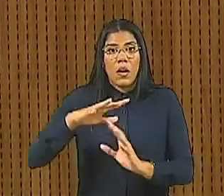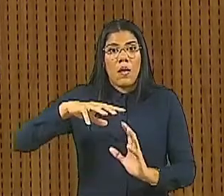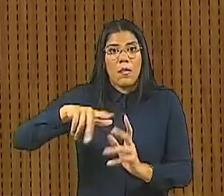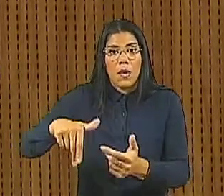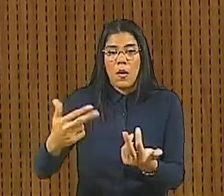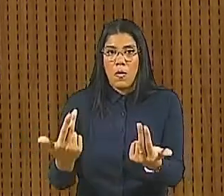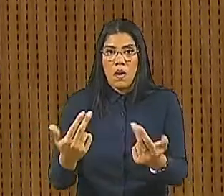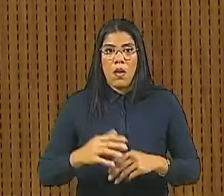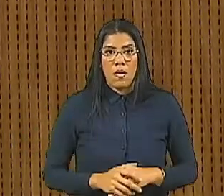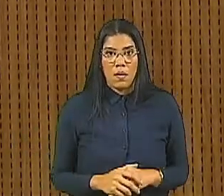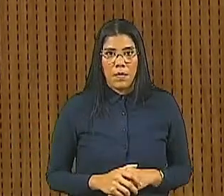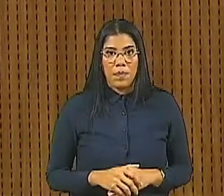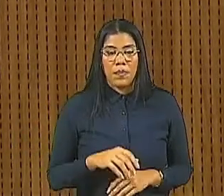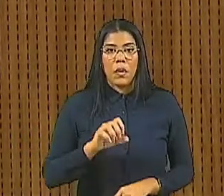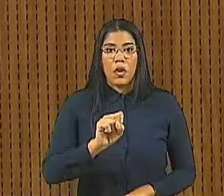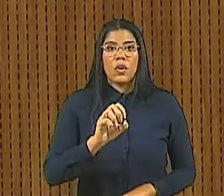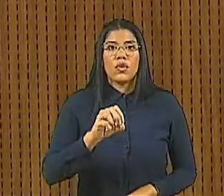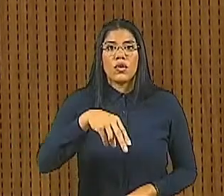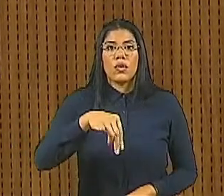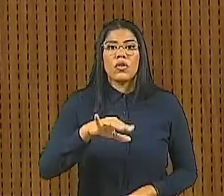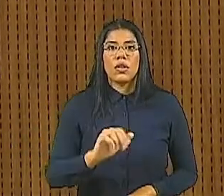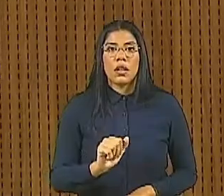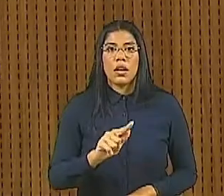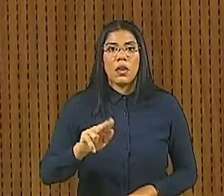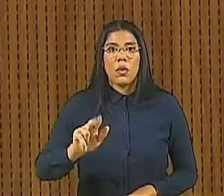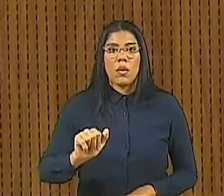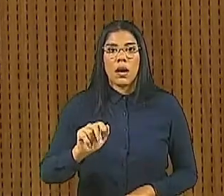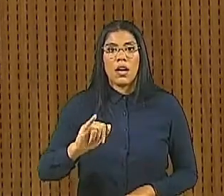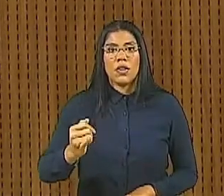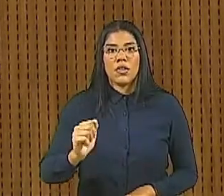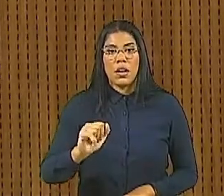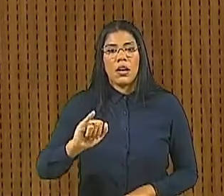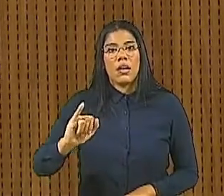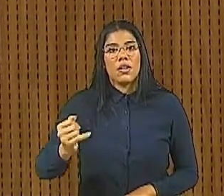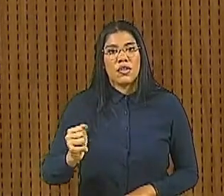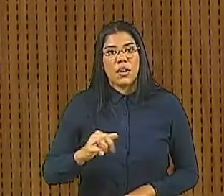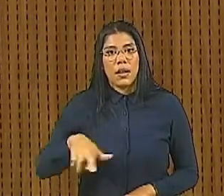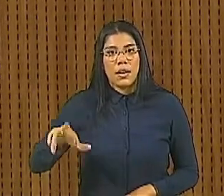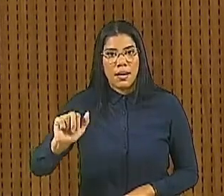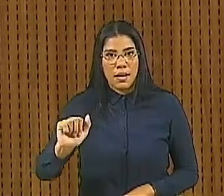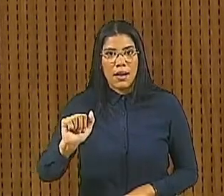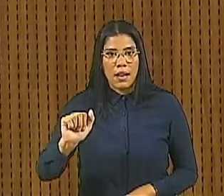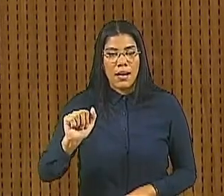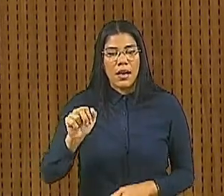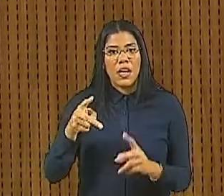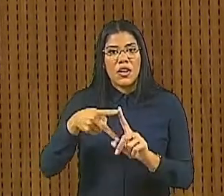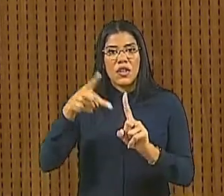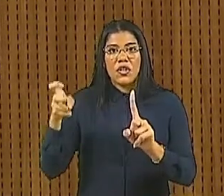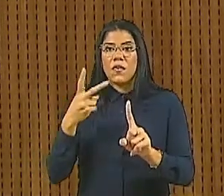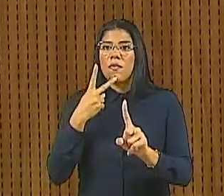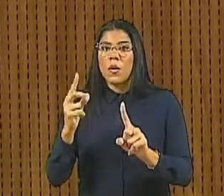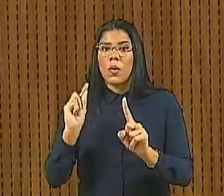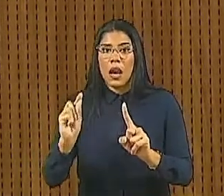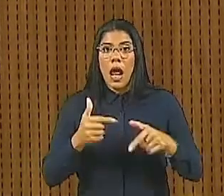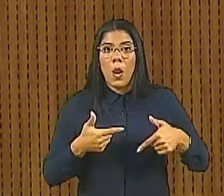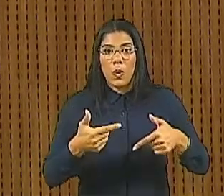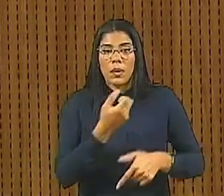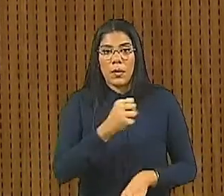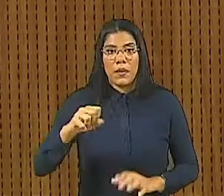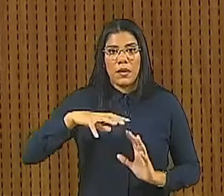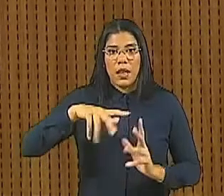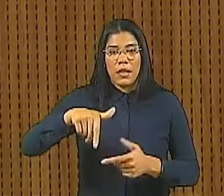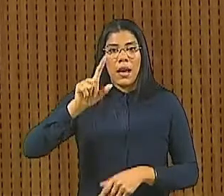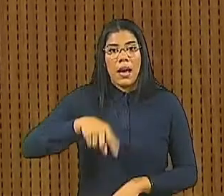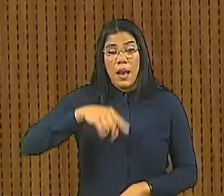nossa querida Sônia Guajajara, que disse que a luta pela Mãe Terra é a mãe de todas as lutas, porque a gente